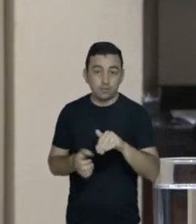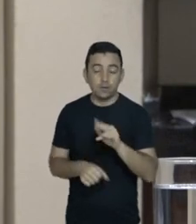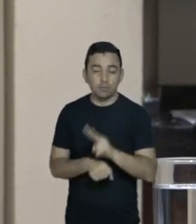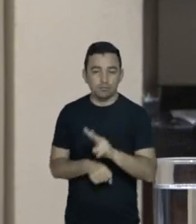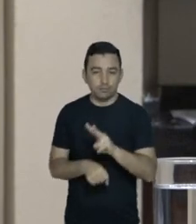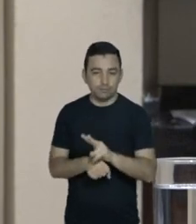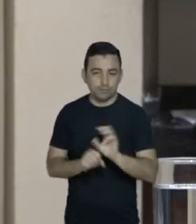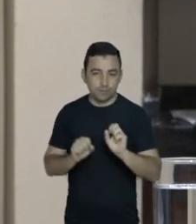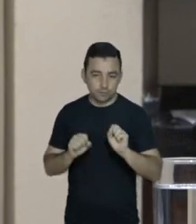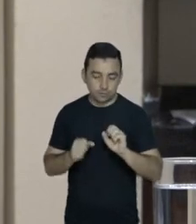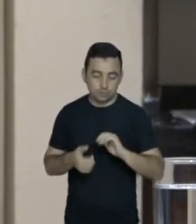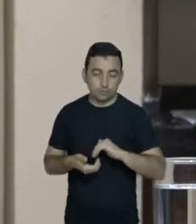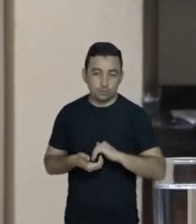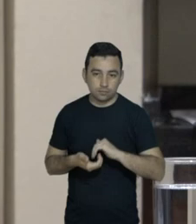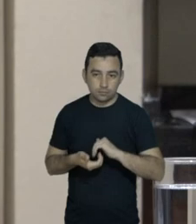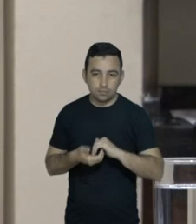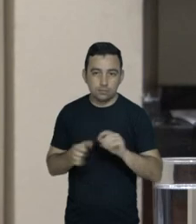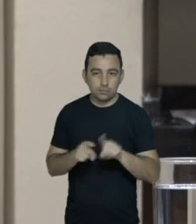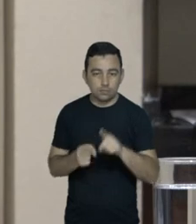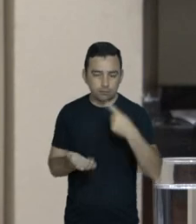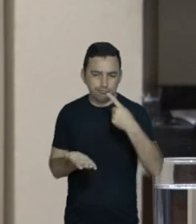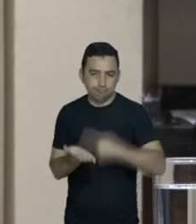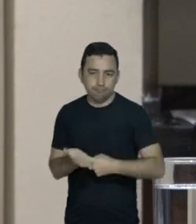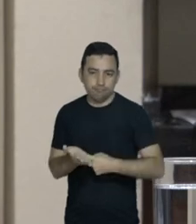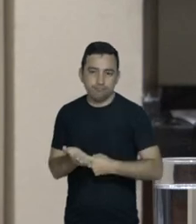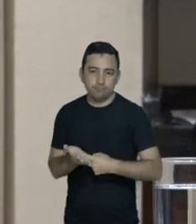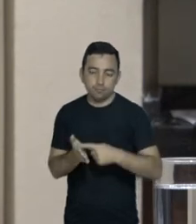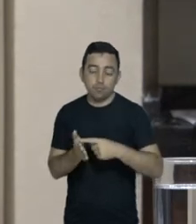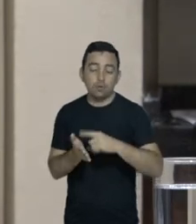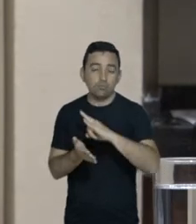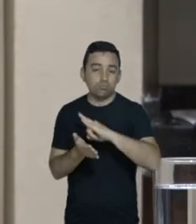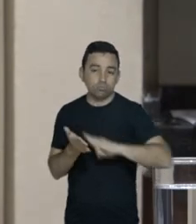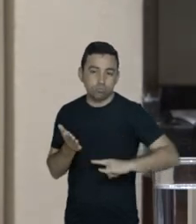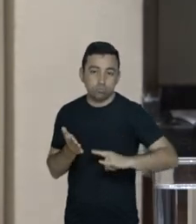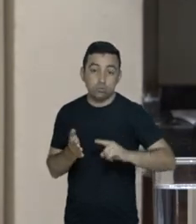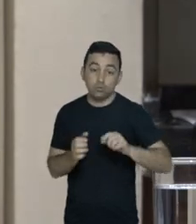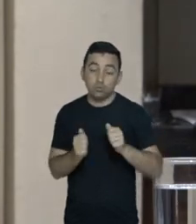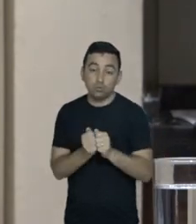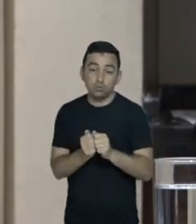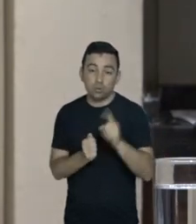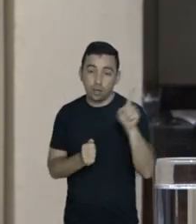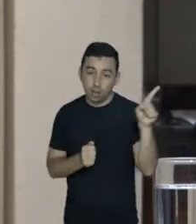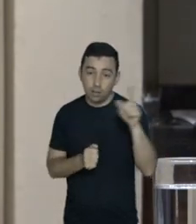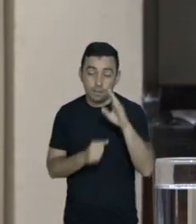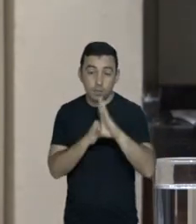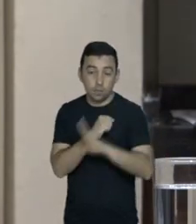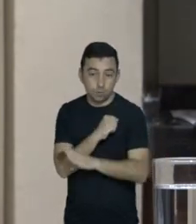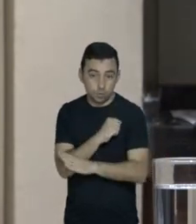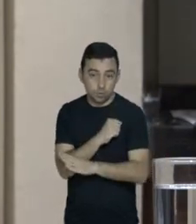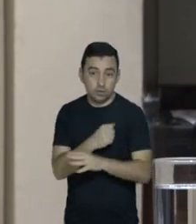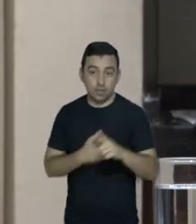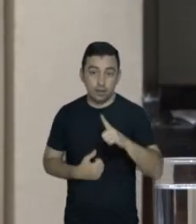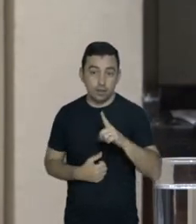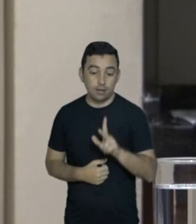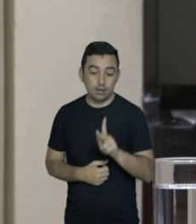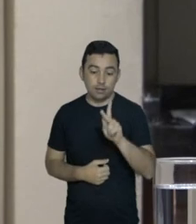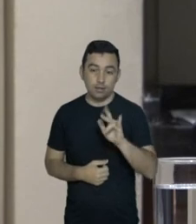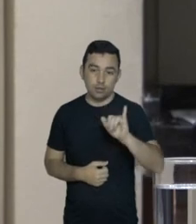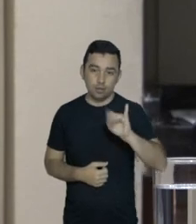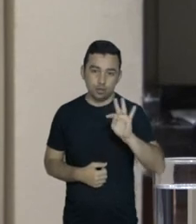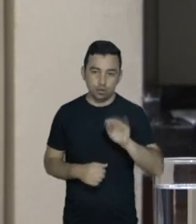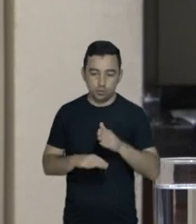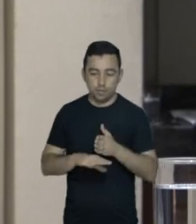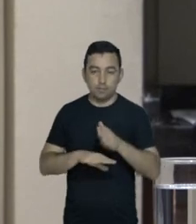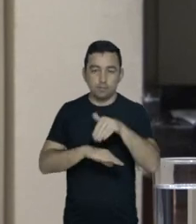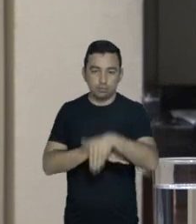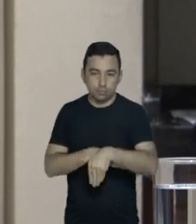informações acerca do termo de compromisso firmado com o município de Biguaçu para o fornecimento de kit de transposição de obstáculos em